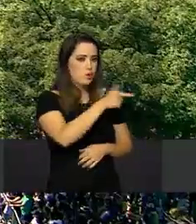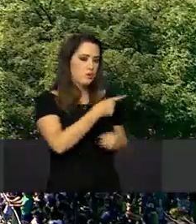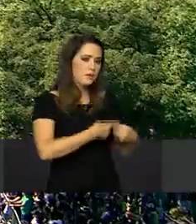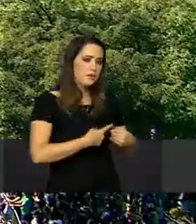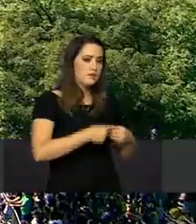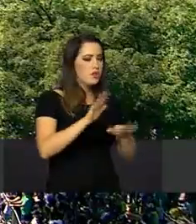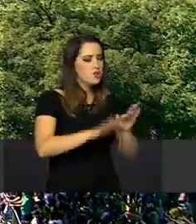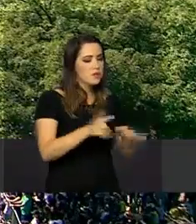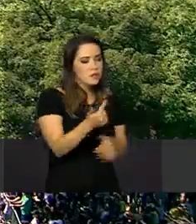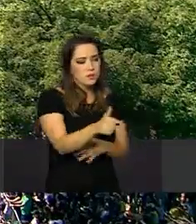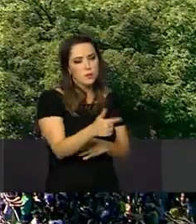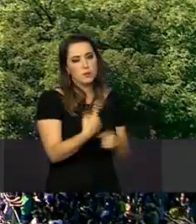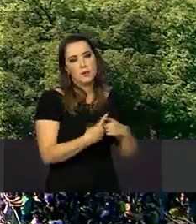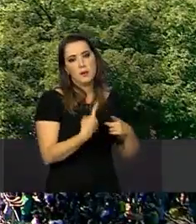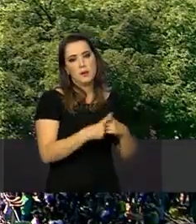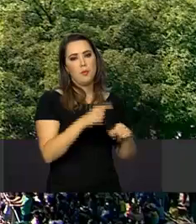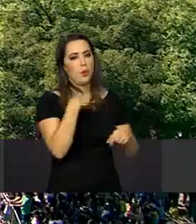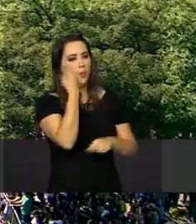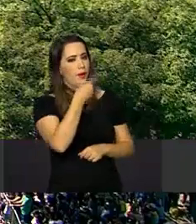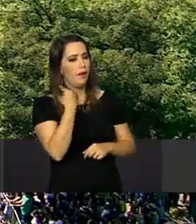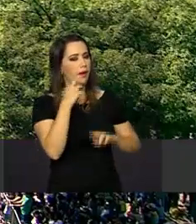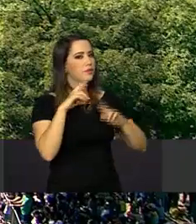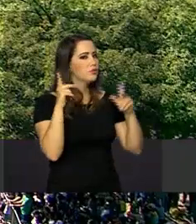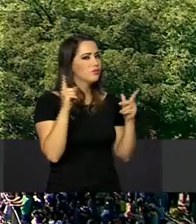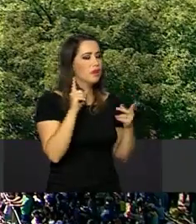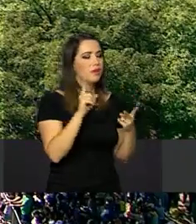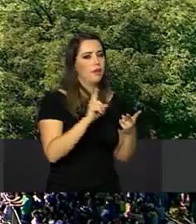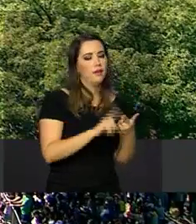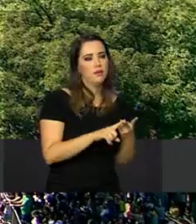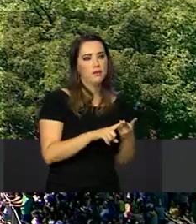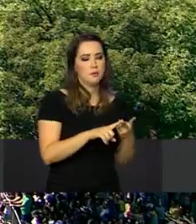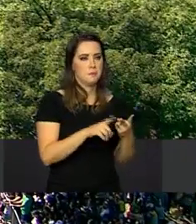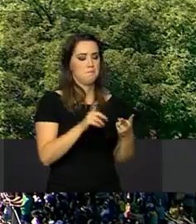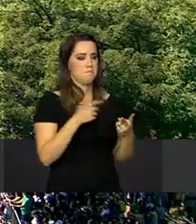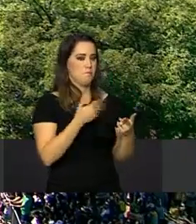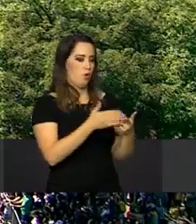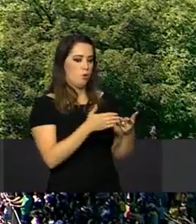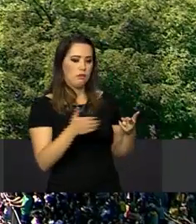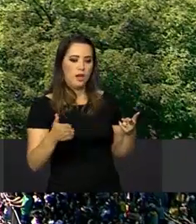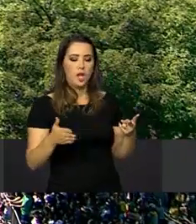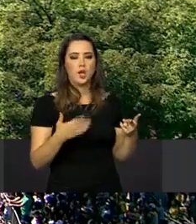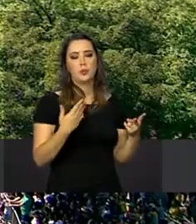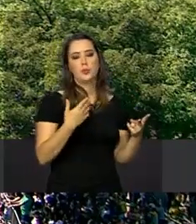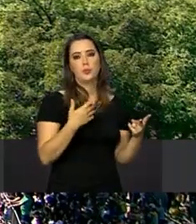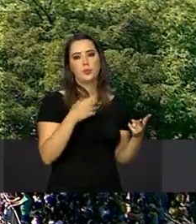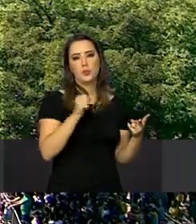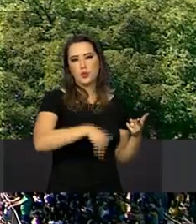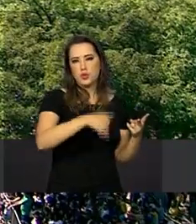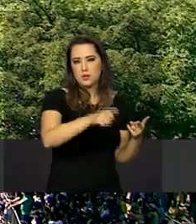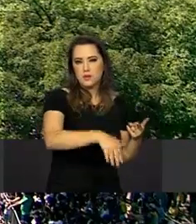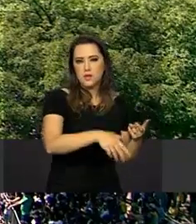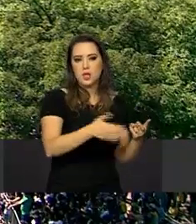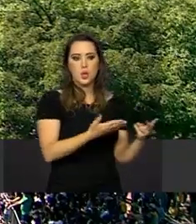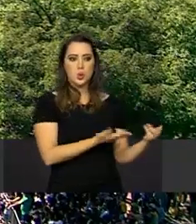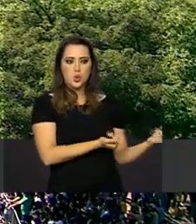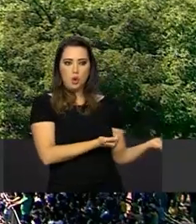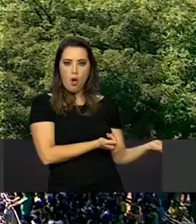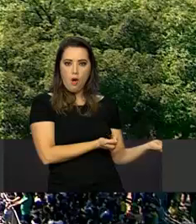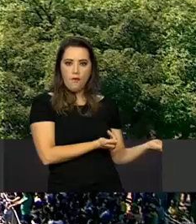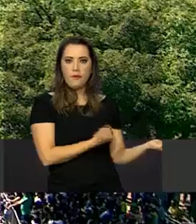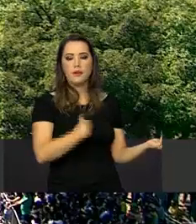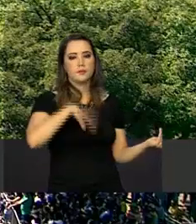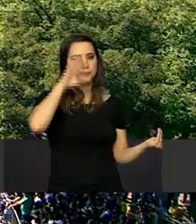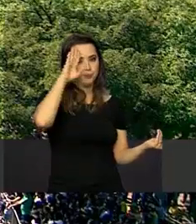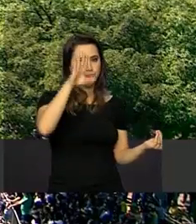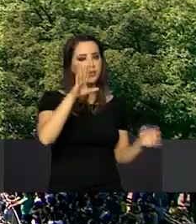função de horários, do prazo do desfile, do número de jovens a desfilar e